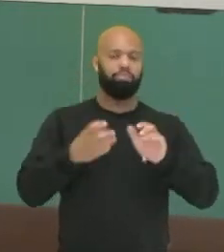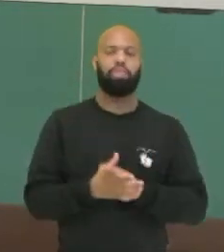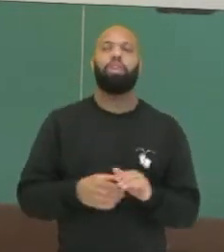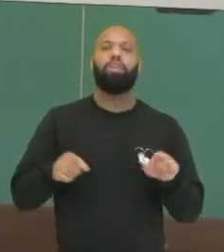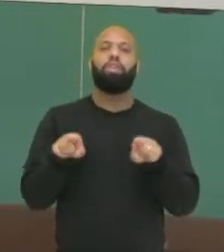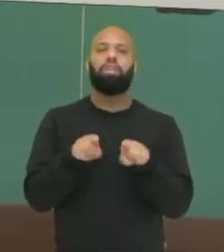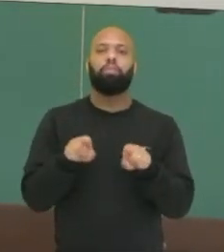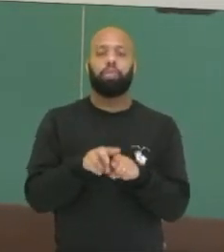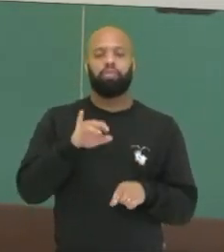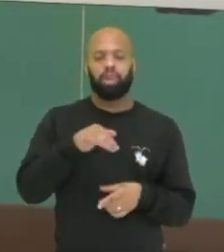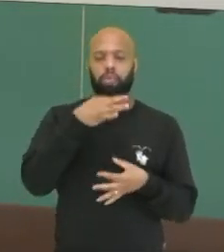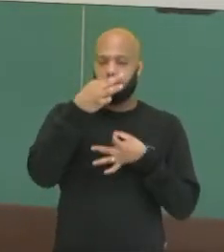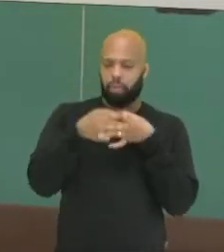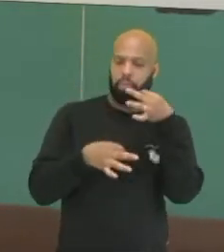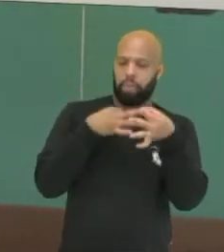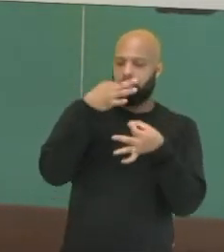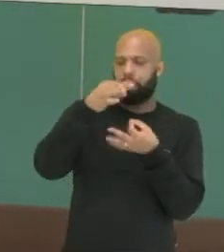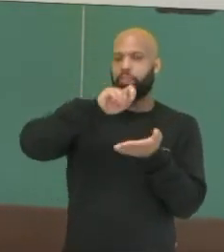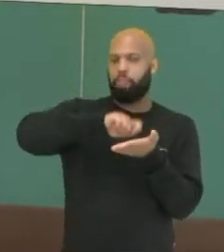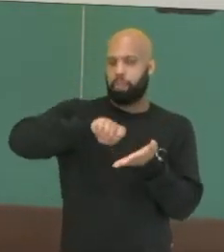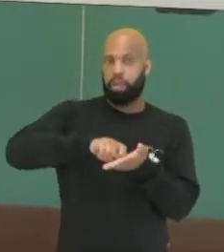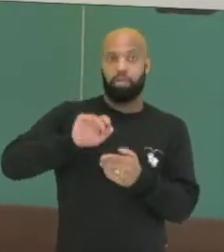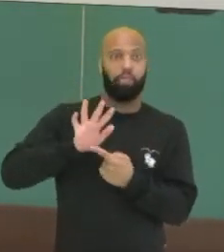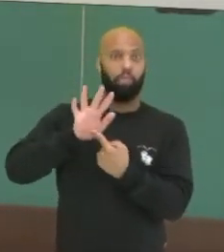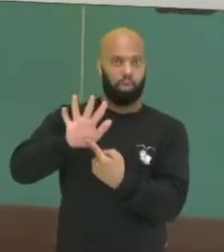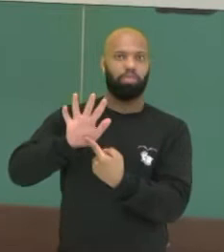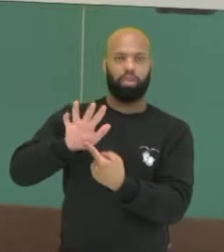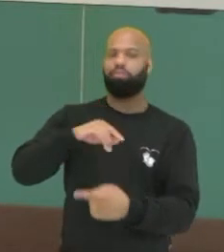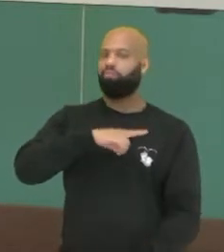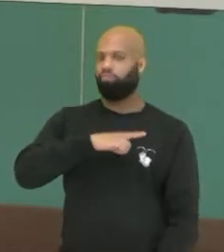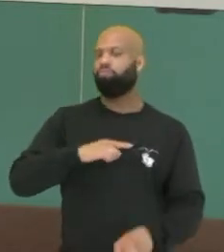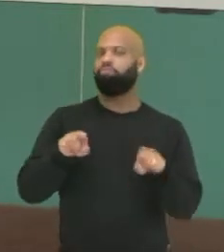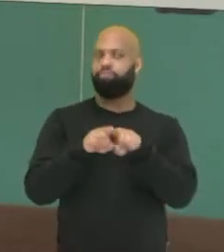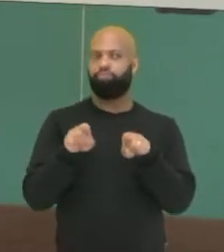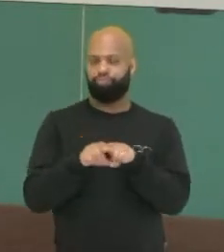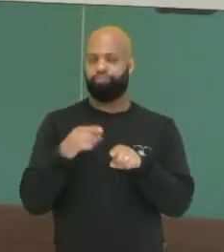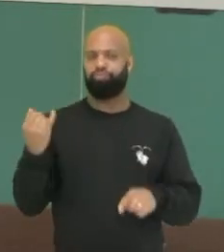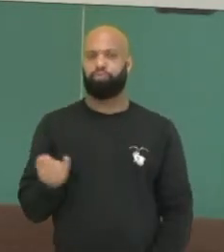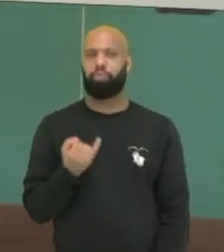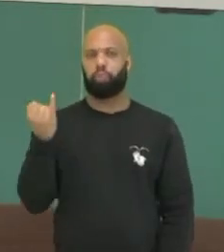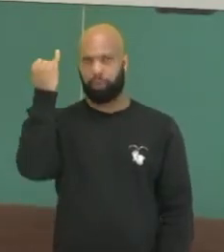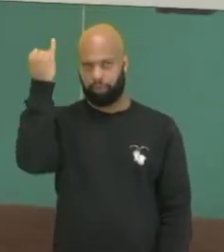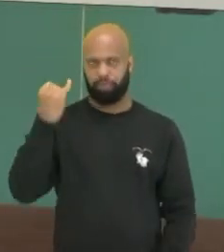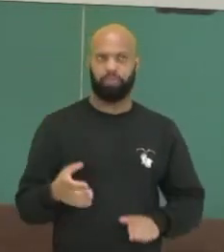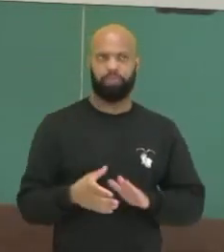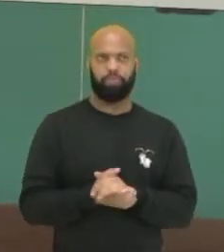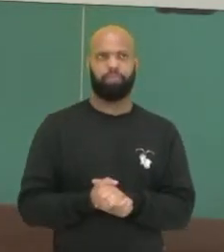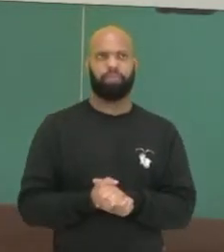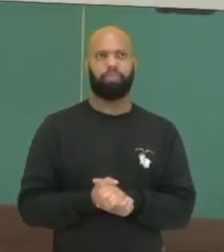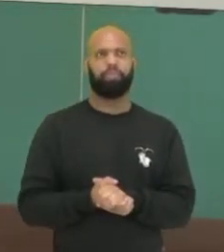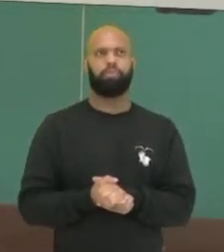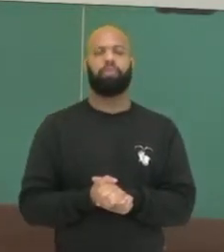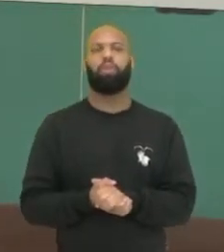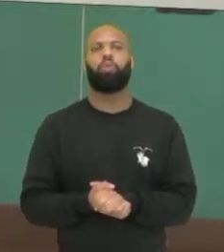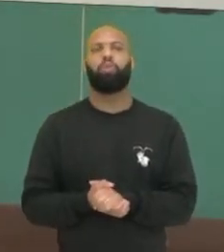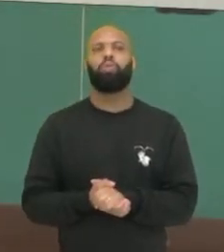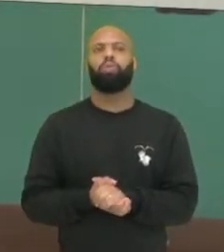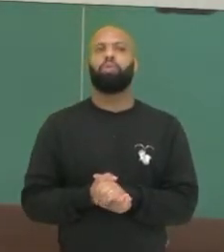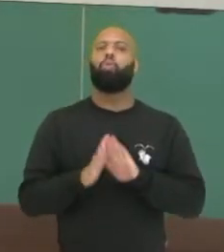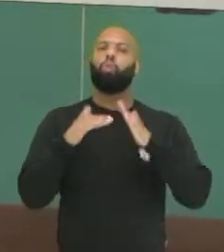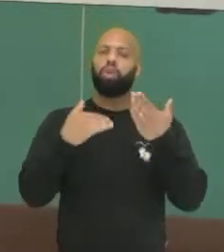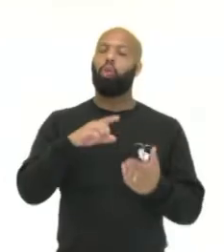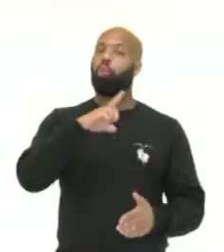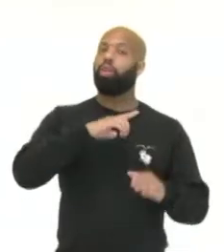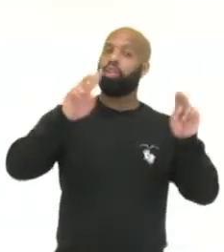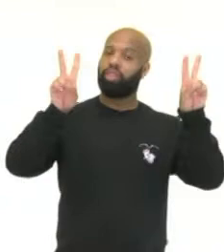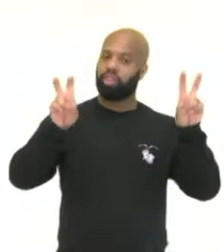vai argumentar, vai apresentar argumentos sobre esse assunto. Vai apresentar um tema